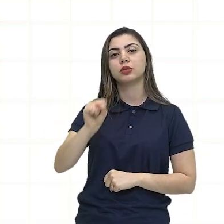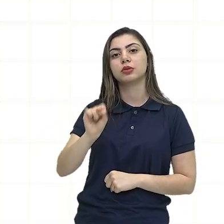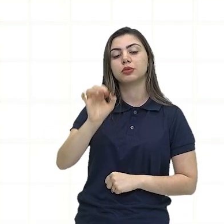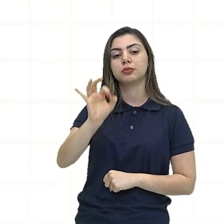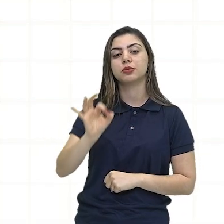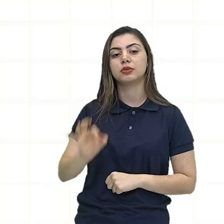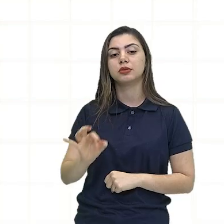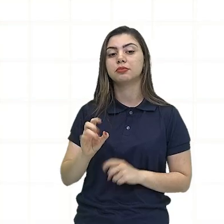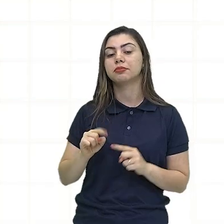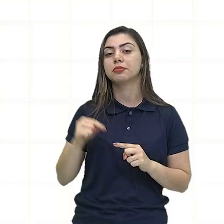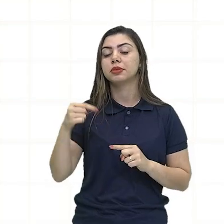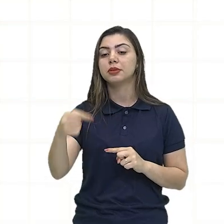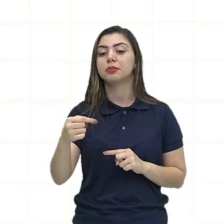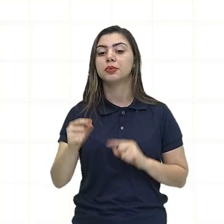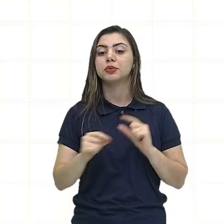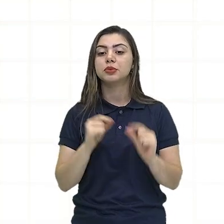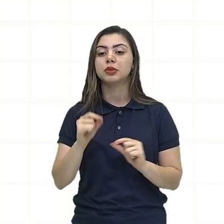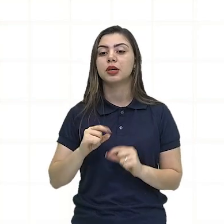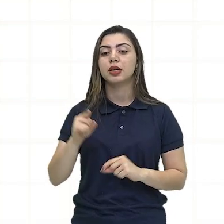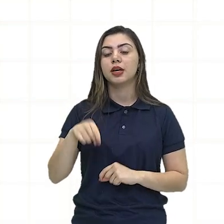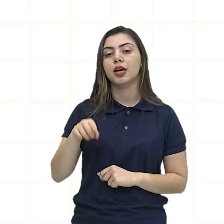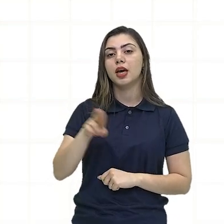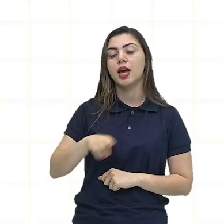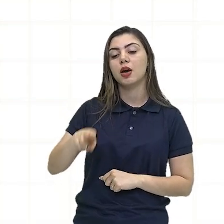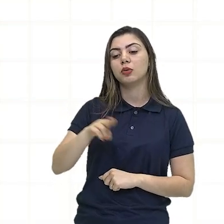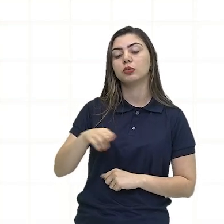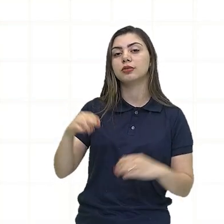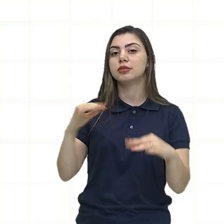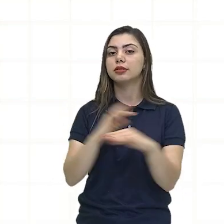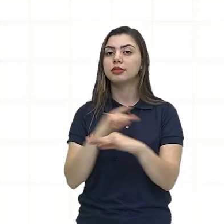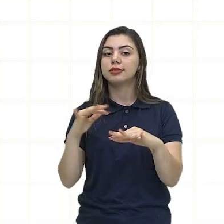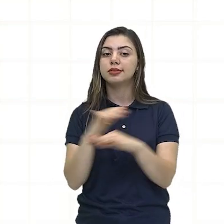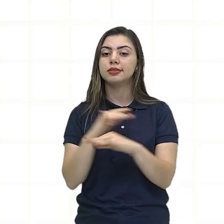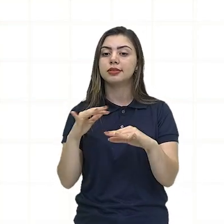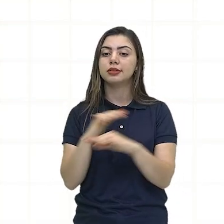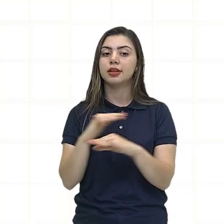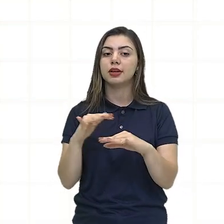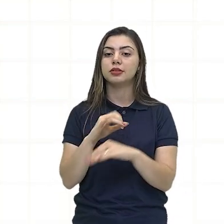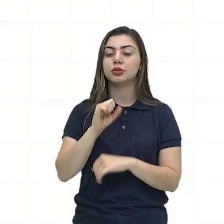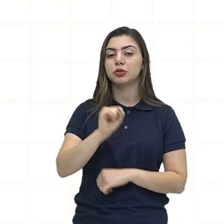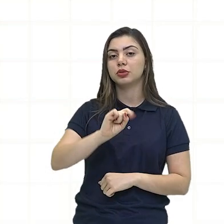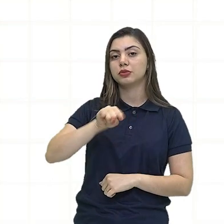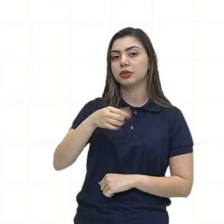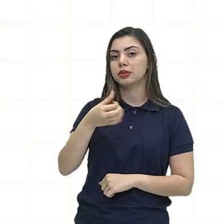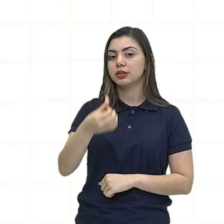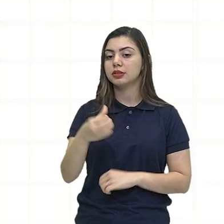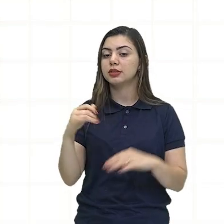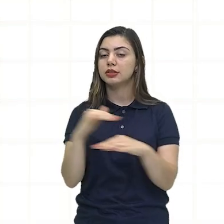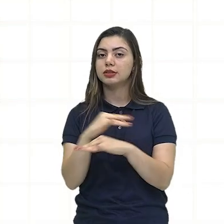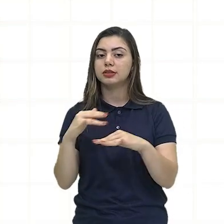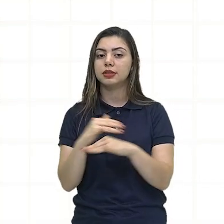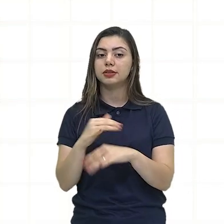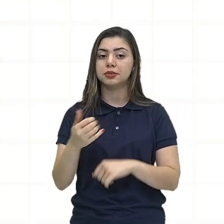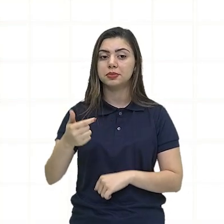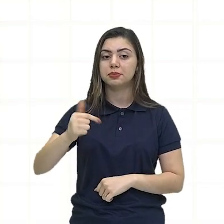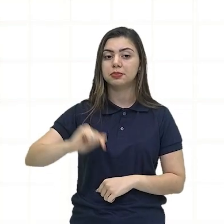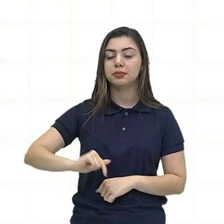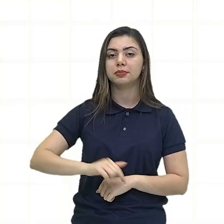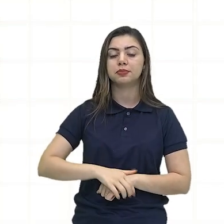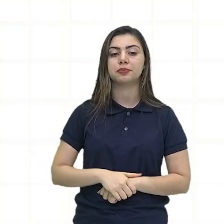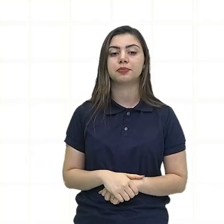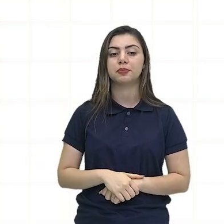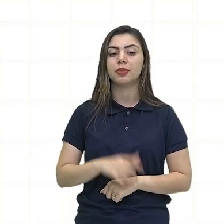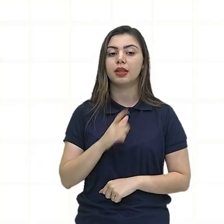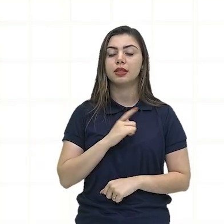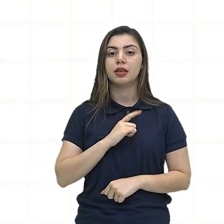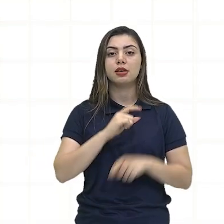8,8%. Depois temos o abastecimento das áreas urbanas, com 8,6%. E aí a gente vai ter o